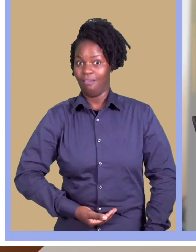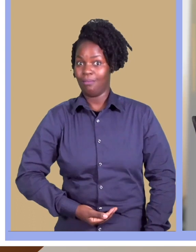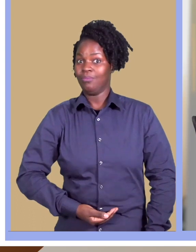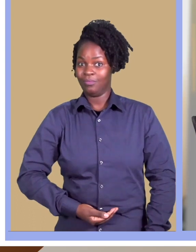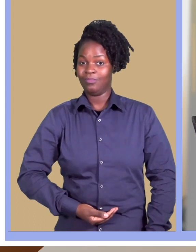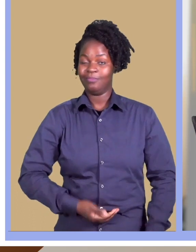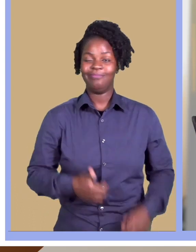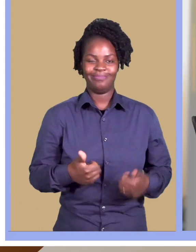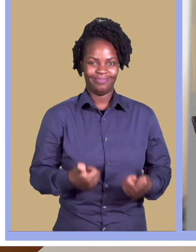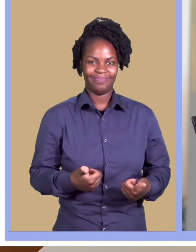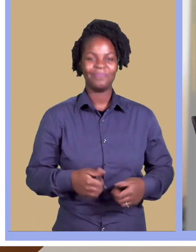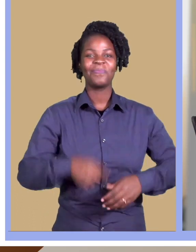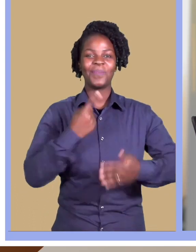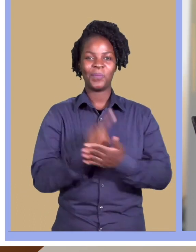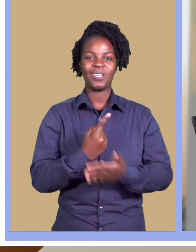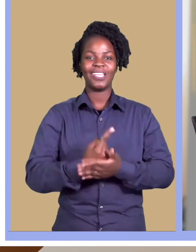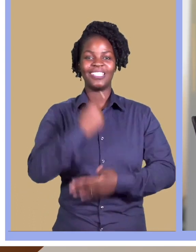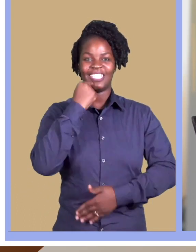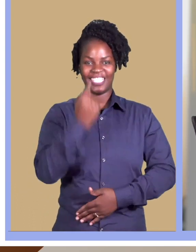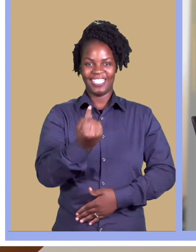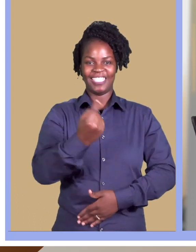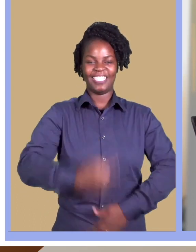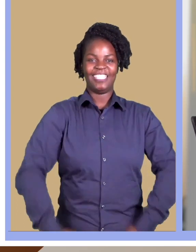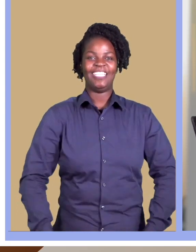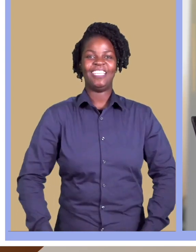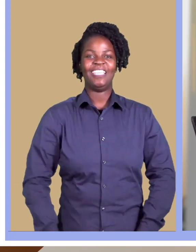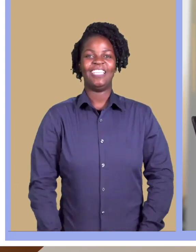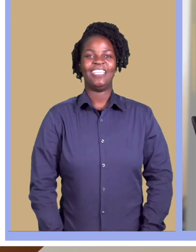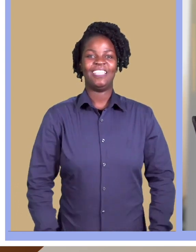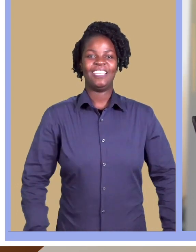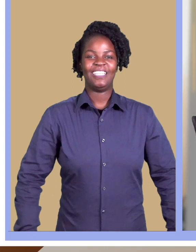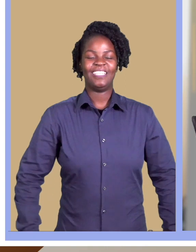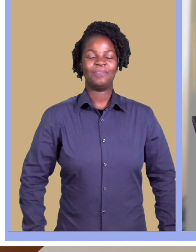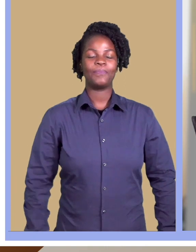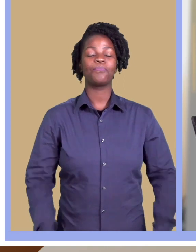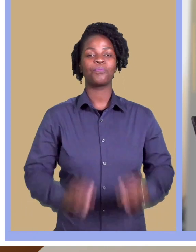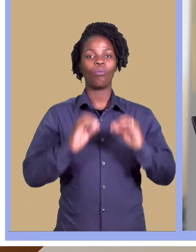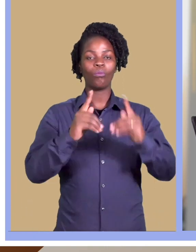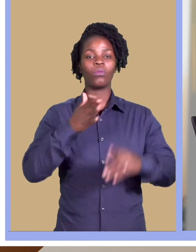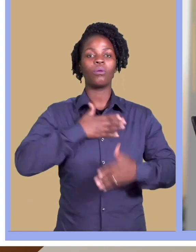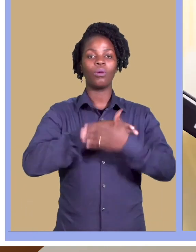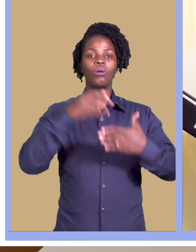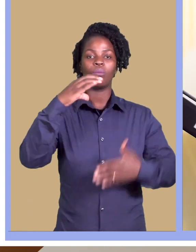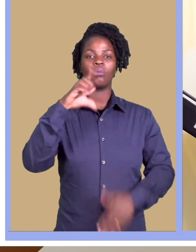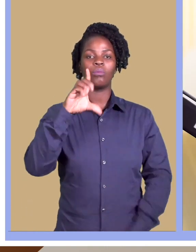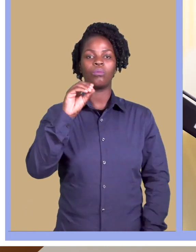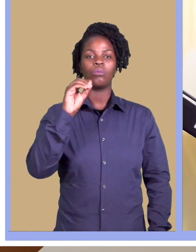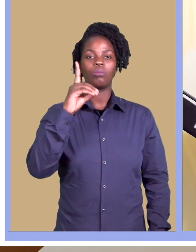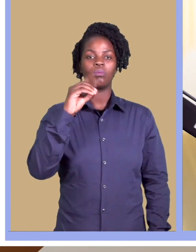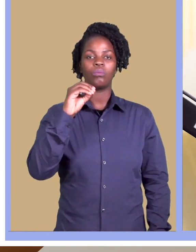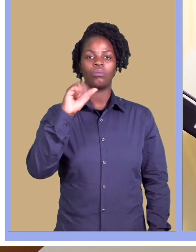Sim, acho que é importante dizer isso. Então, eu que falo sou